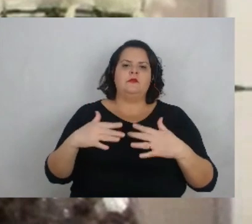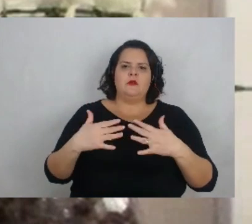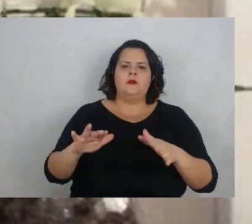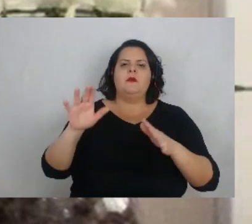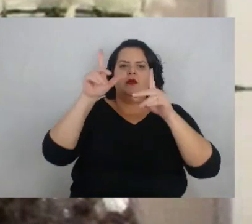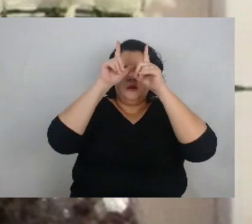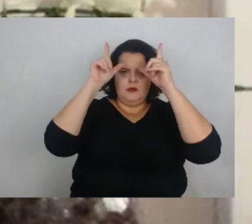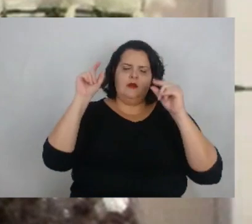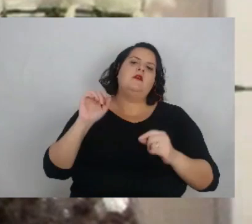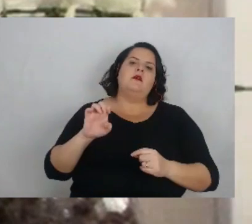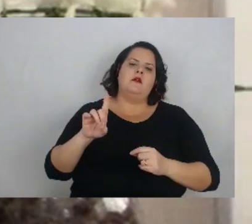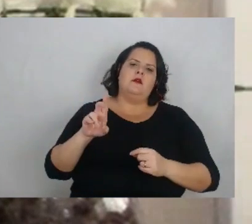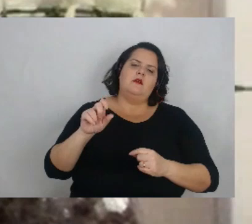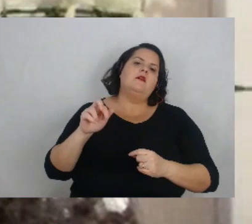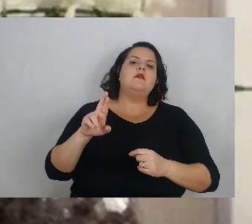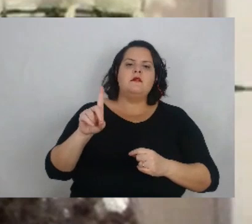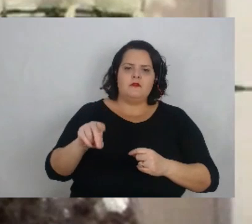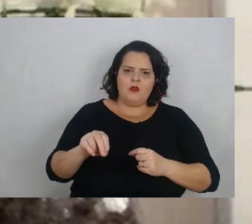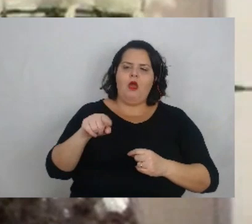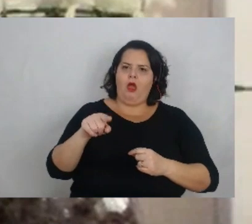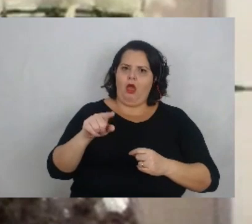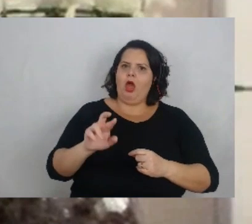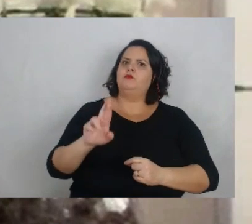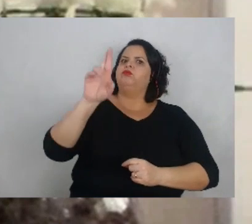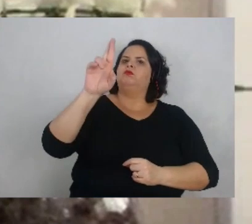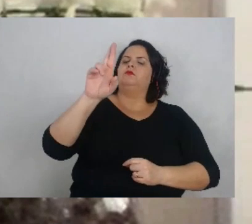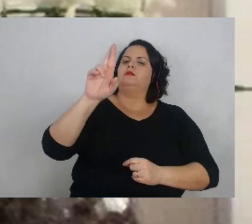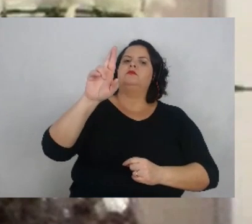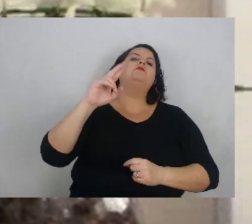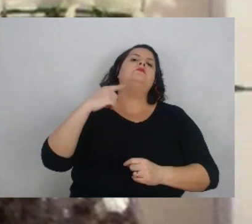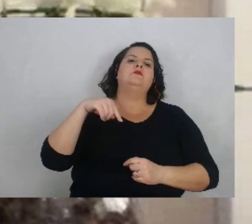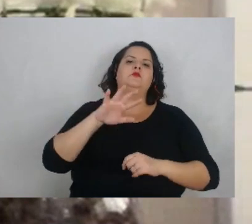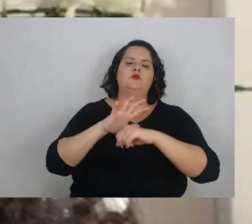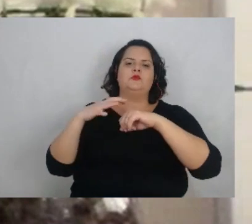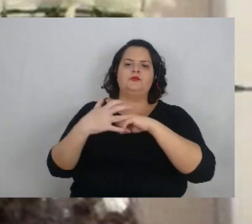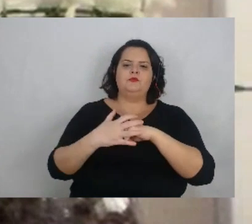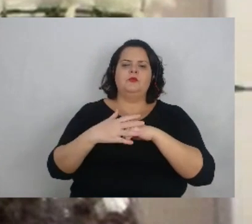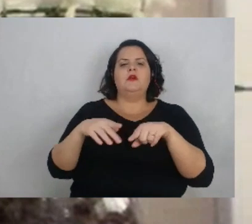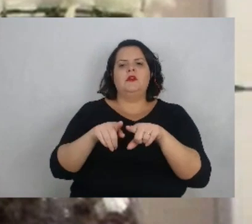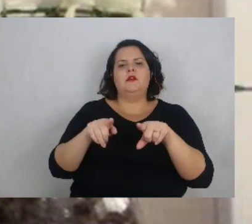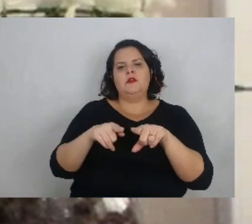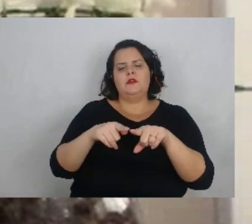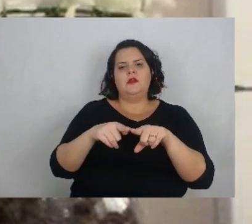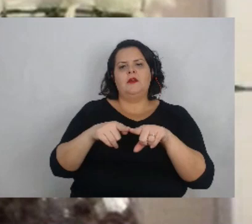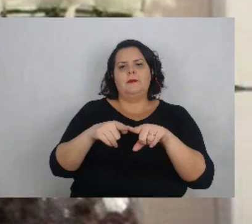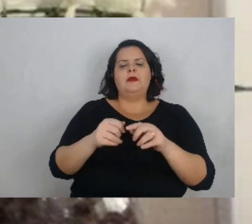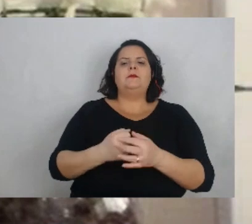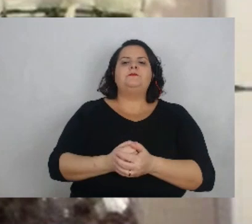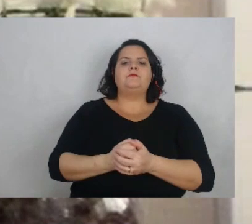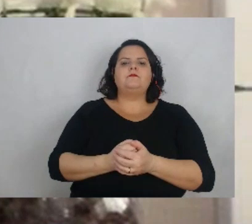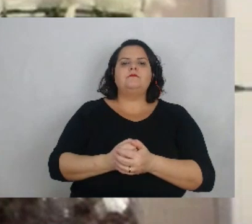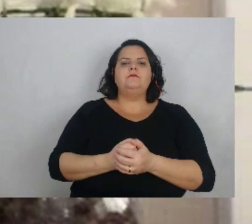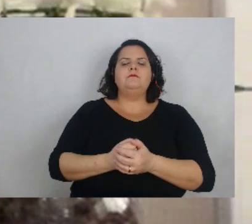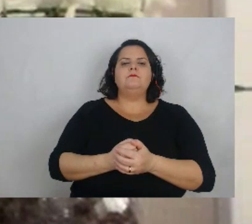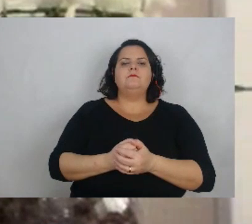que também é autoridade no assunto do qual vamos discutir, mas estendo também meus cumprimentos à nossa magnífica reitora,